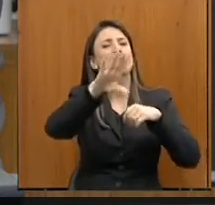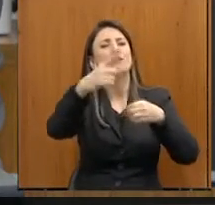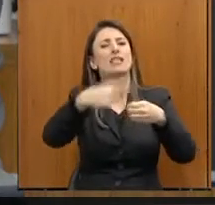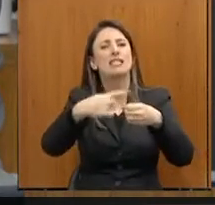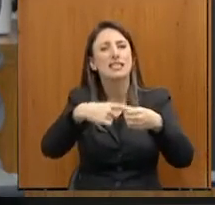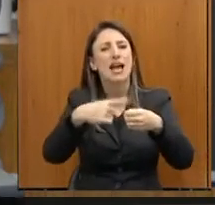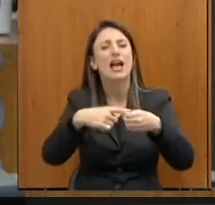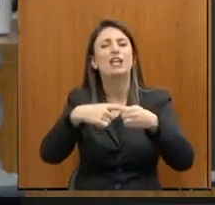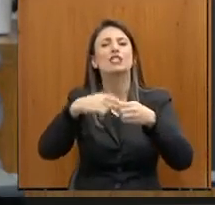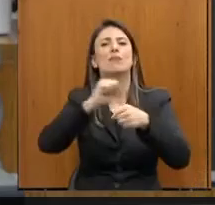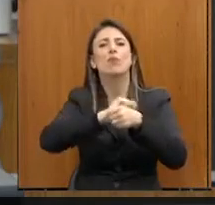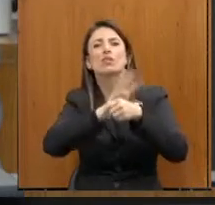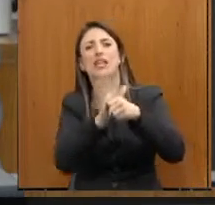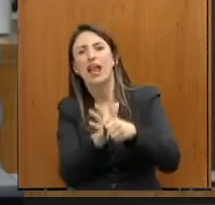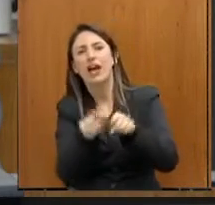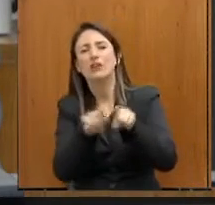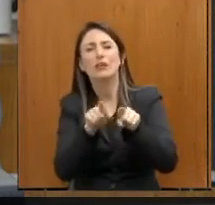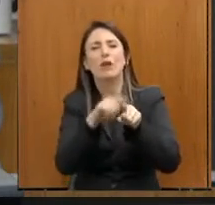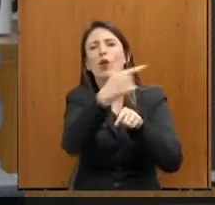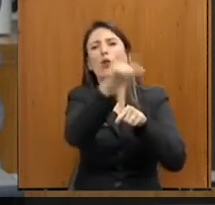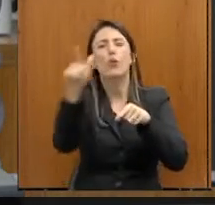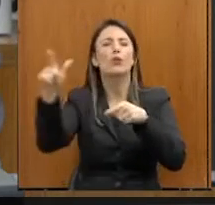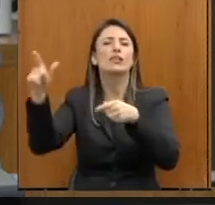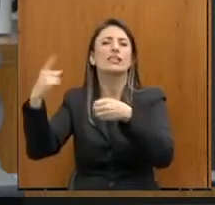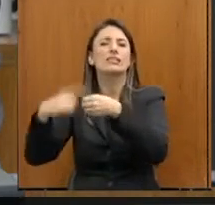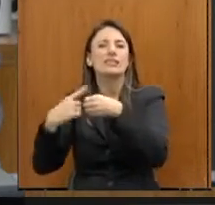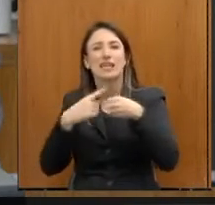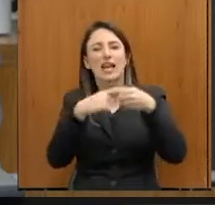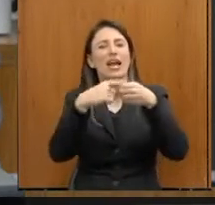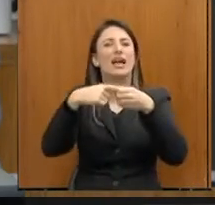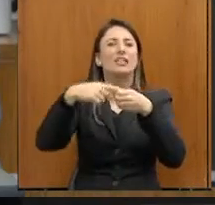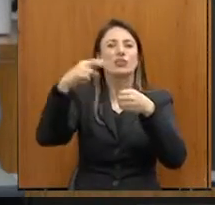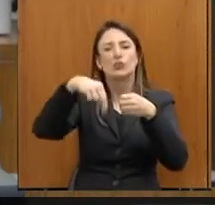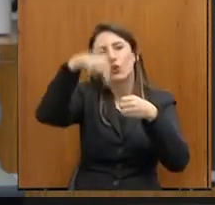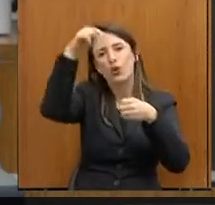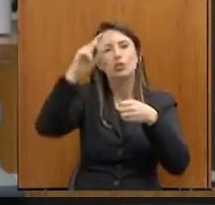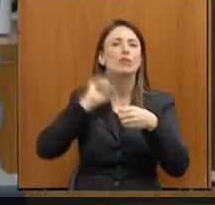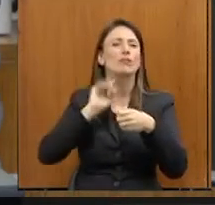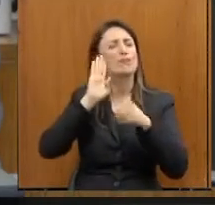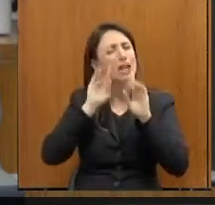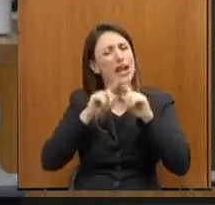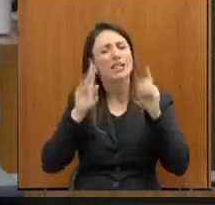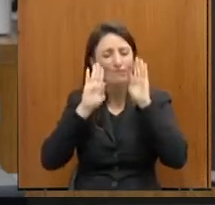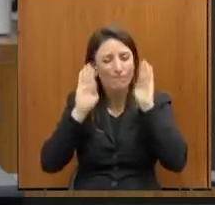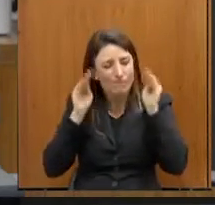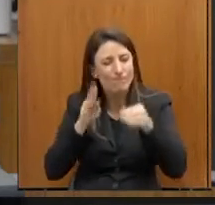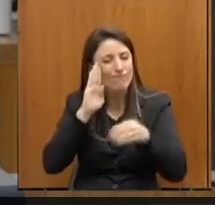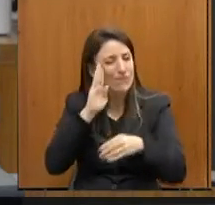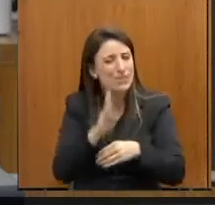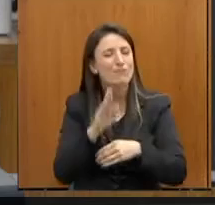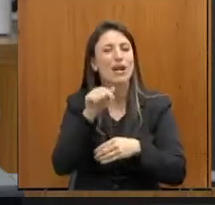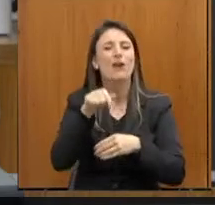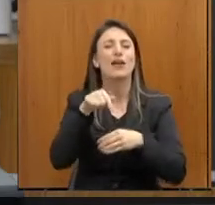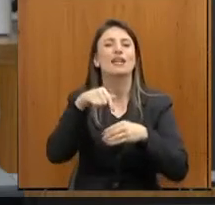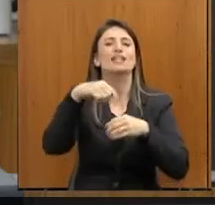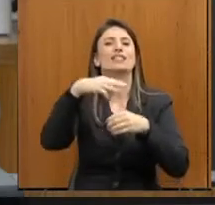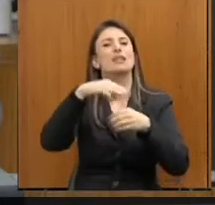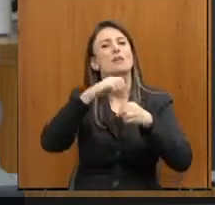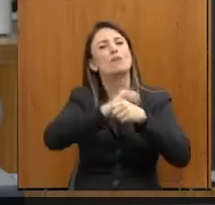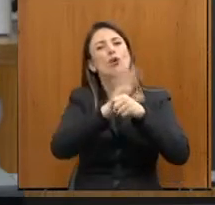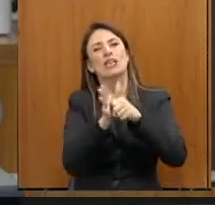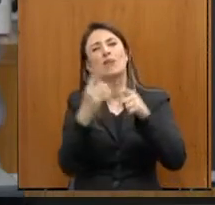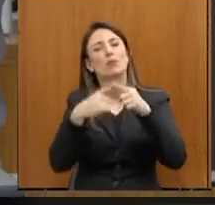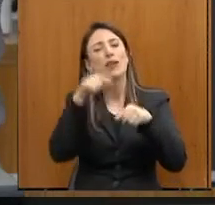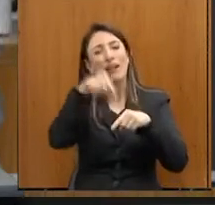do norte de Minas em especial Nossa Montes Claros que tem muitas indústrias necessita para tirar